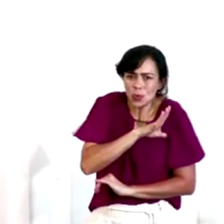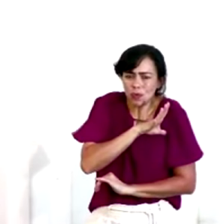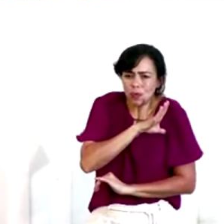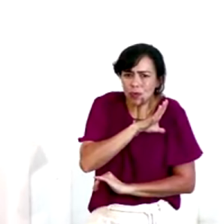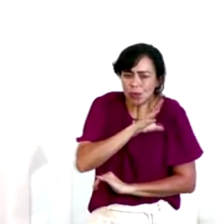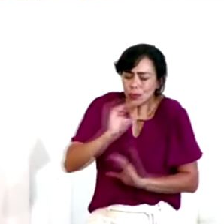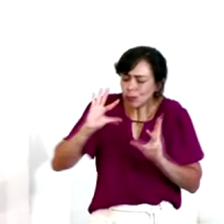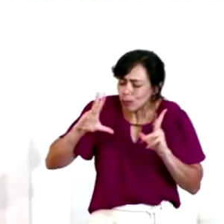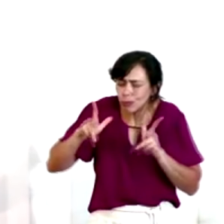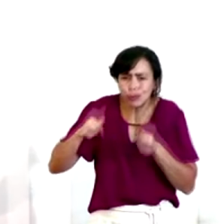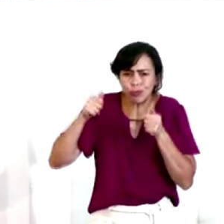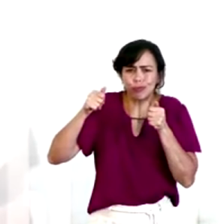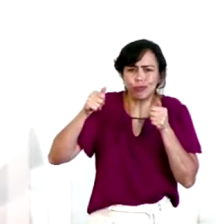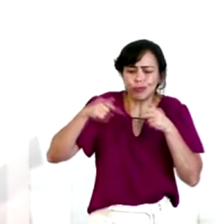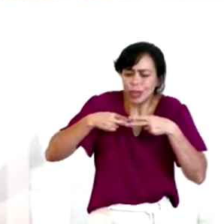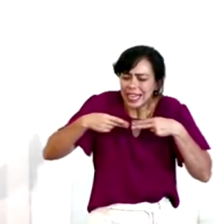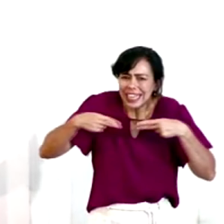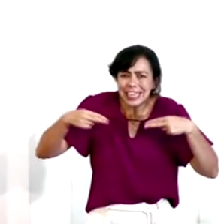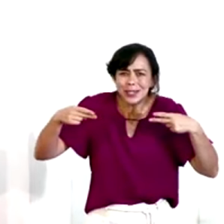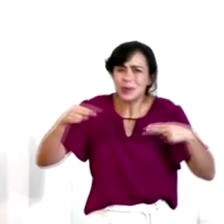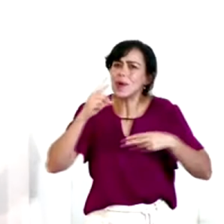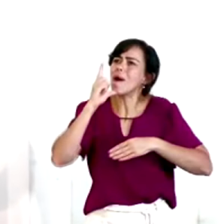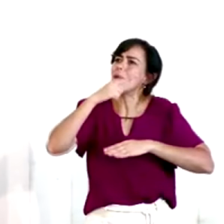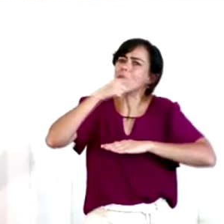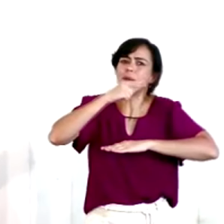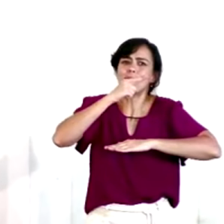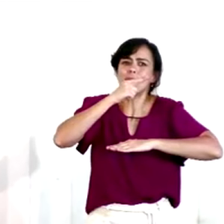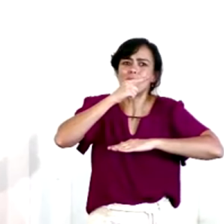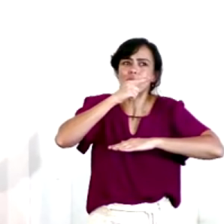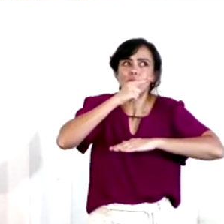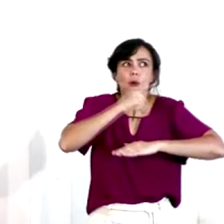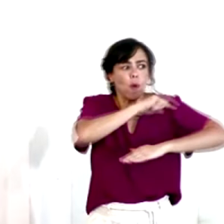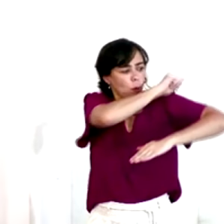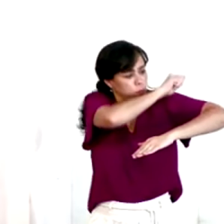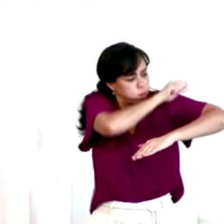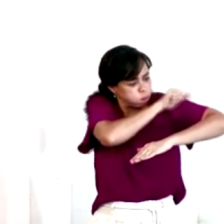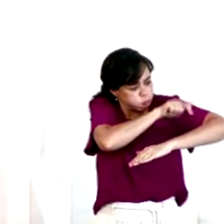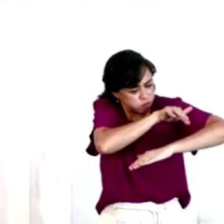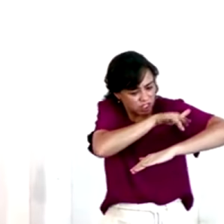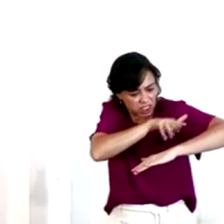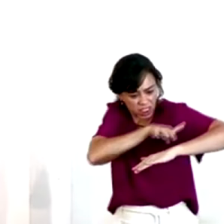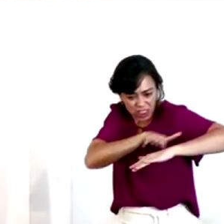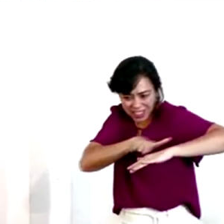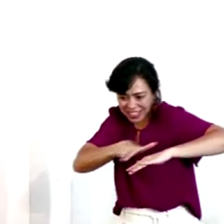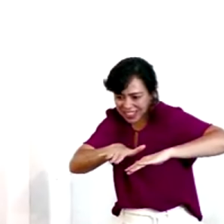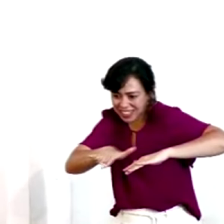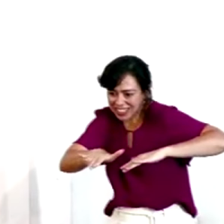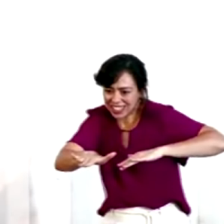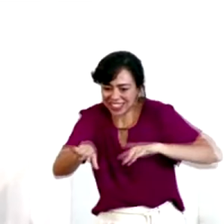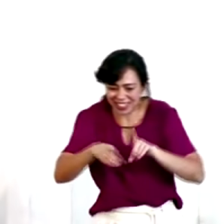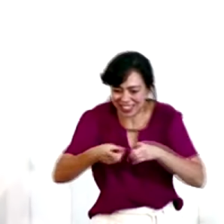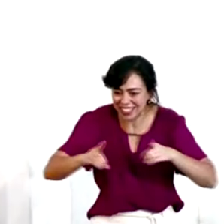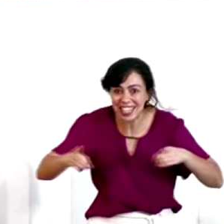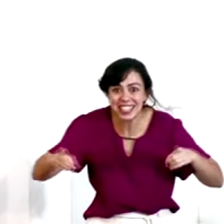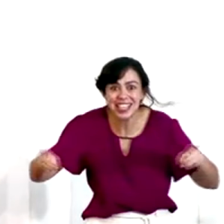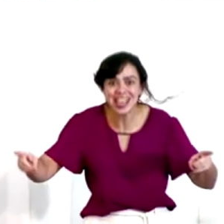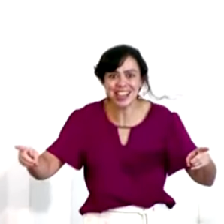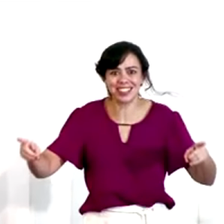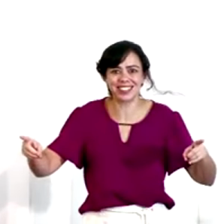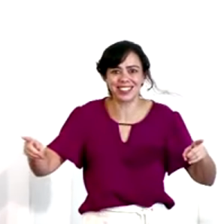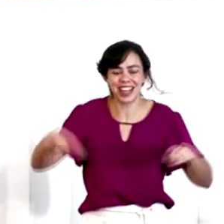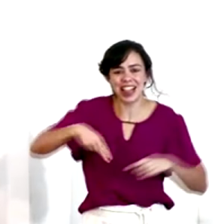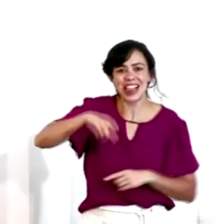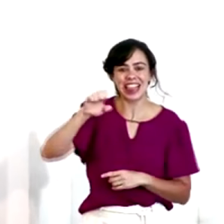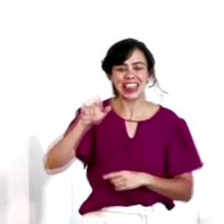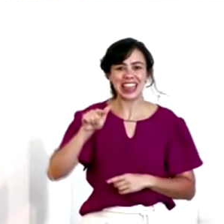Negueb. E essas torrentes são fenômenos da natureza que acontecem naquela região, uma